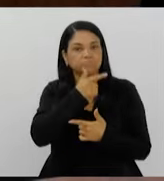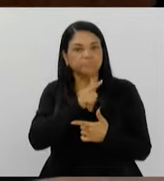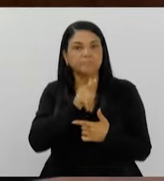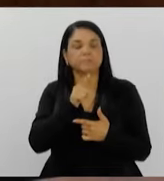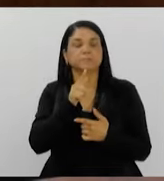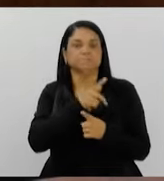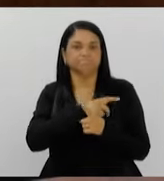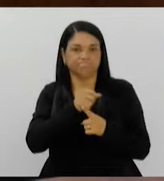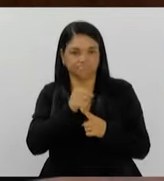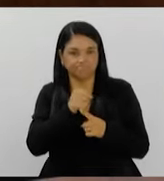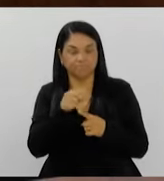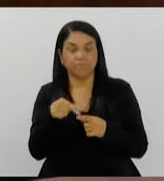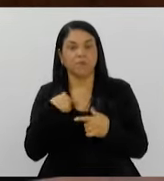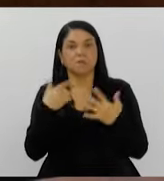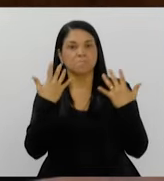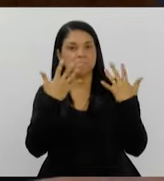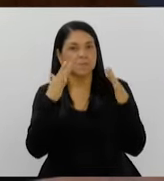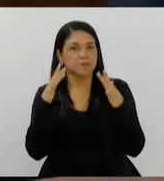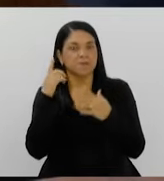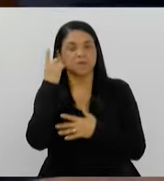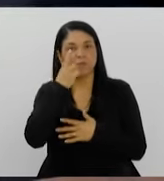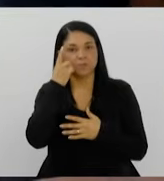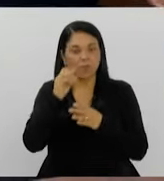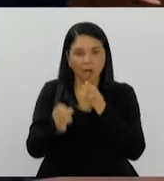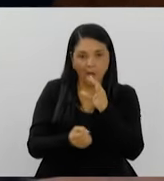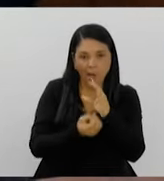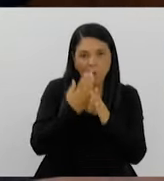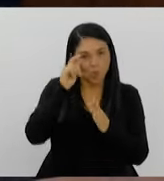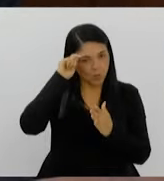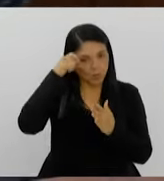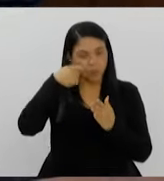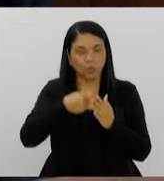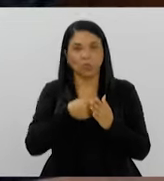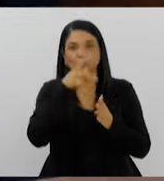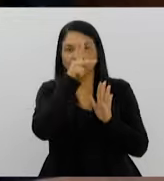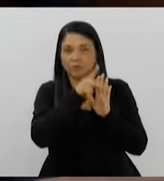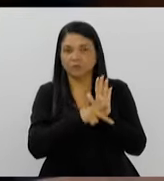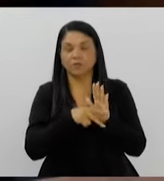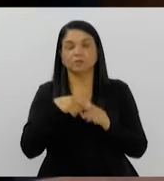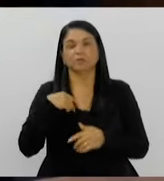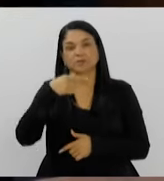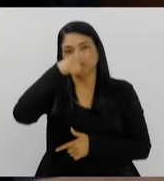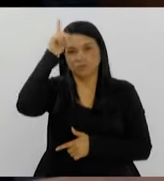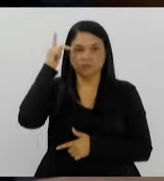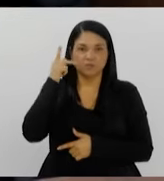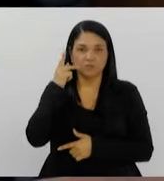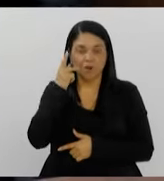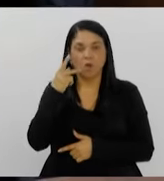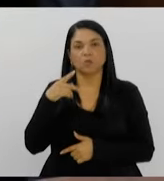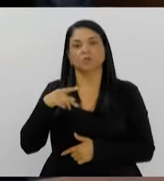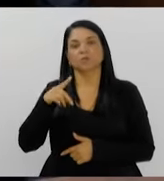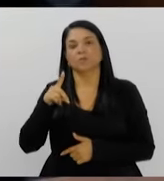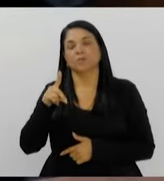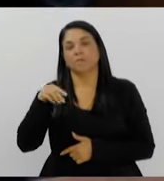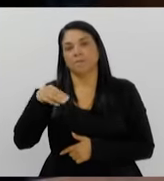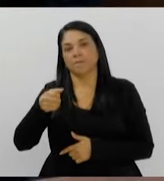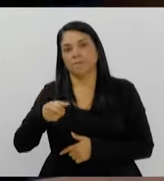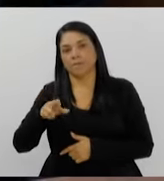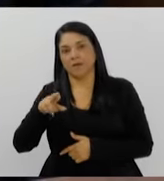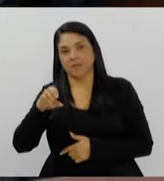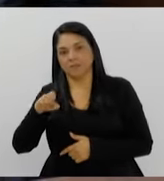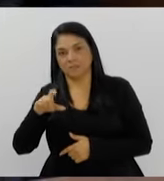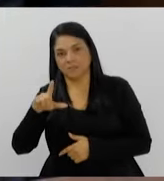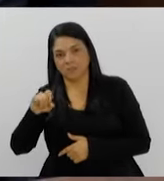queria parabenizar os doet Deputado pauloo Dino Rocha